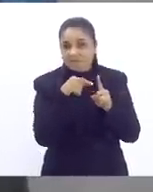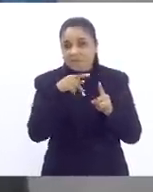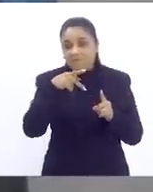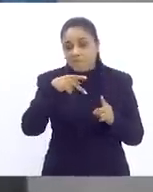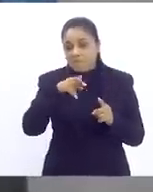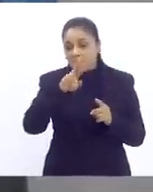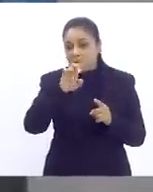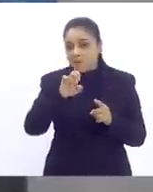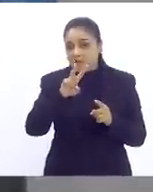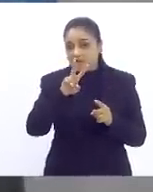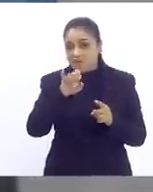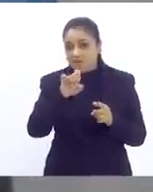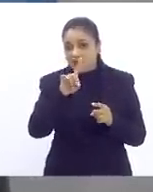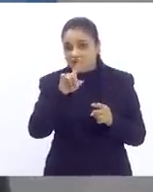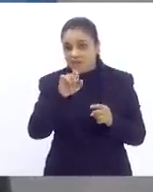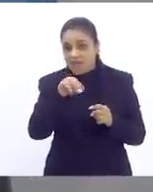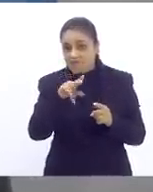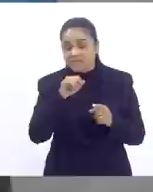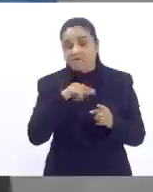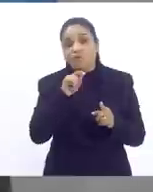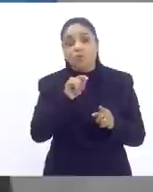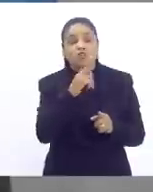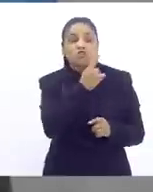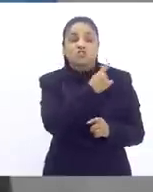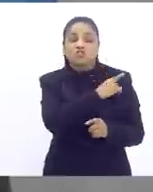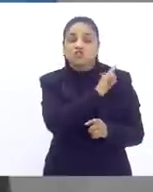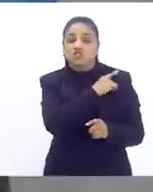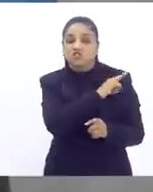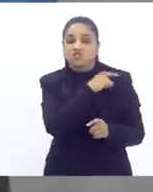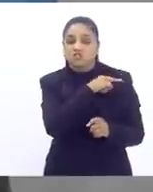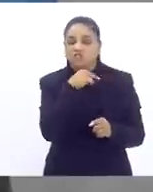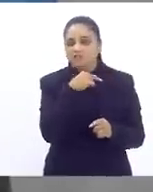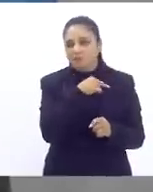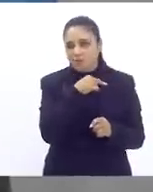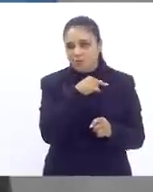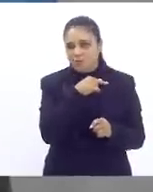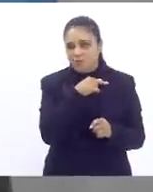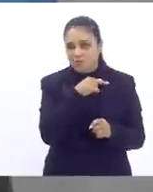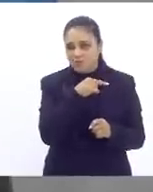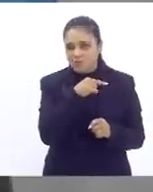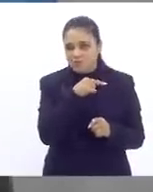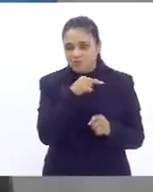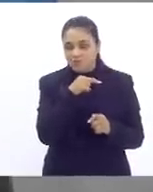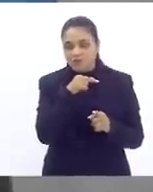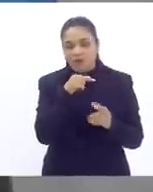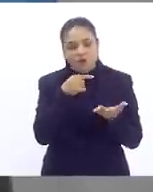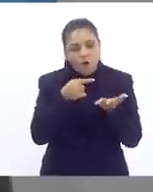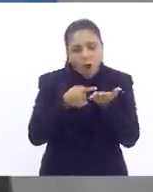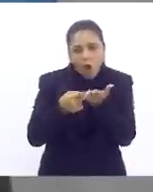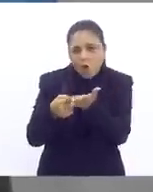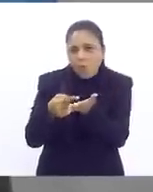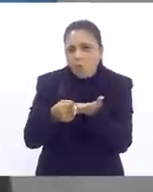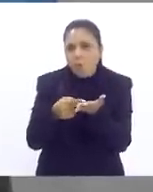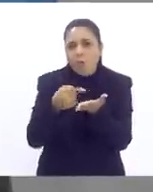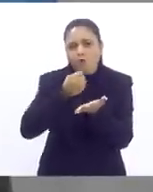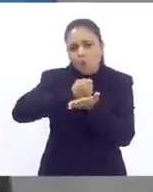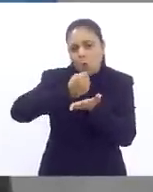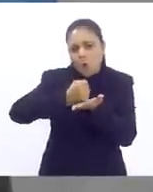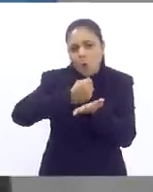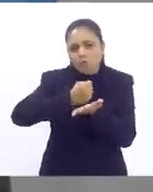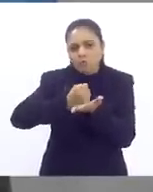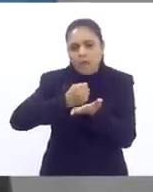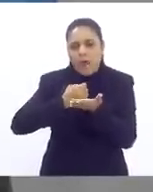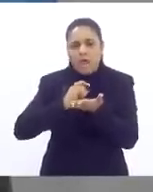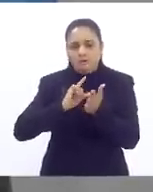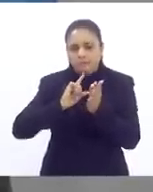por uma gestão temerária que saiu estabelecendo acordos e contratos e antecipação